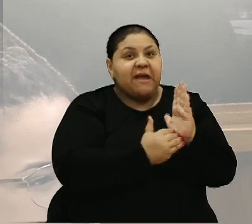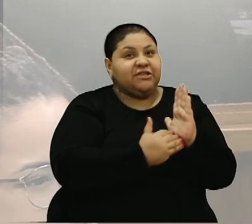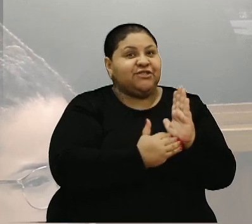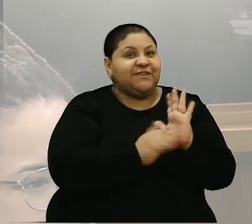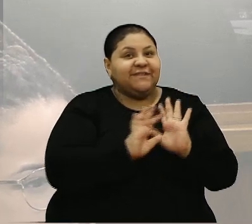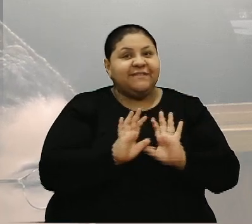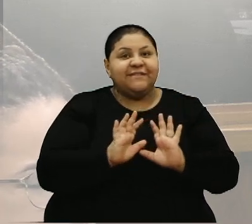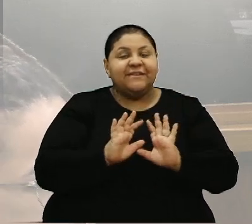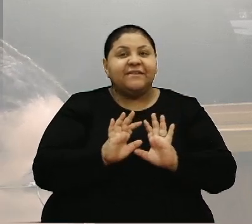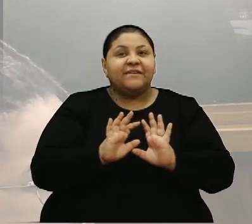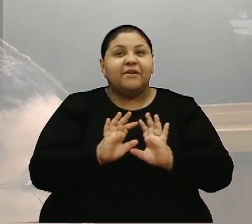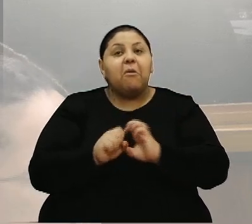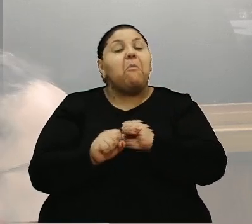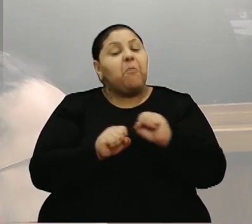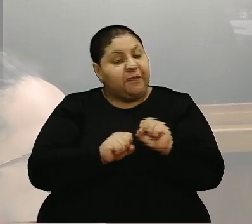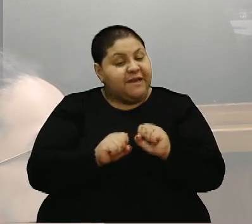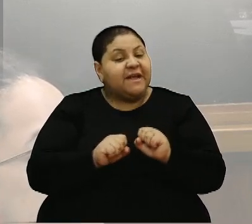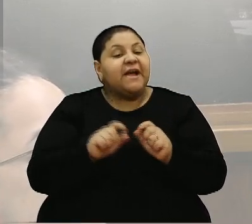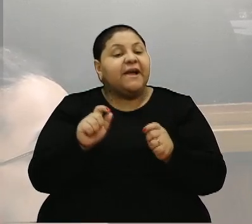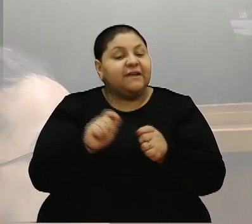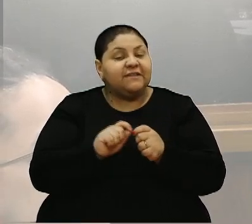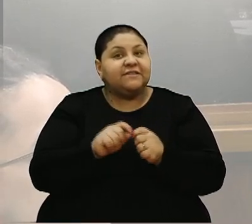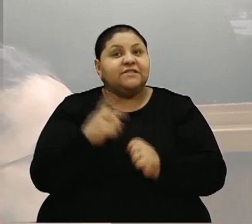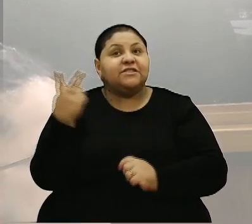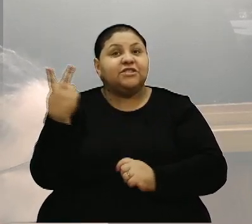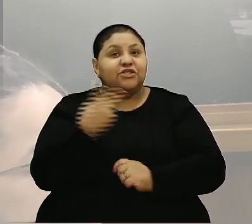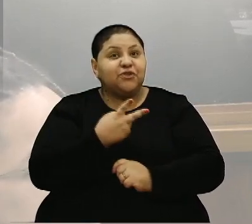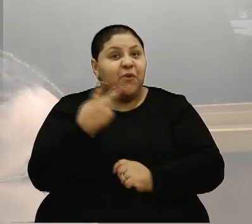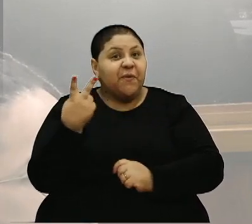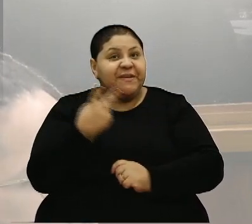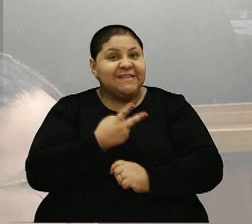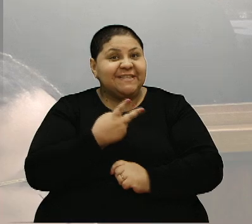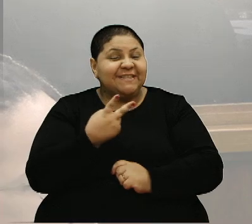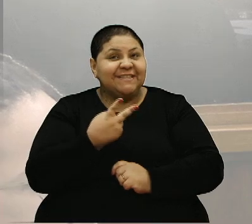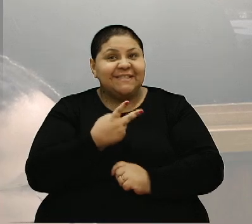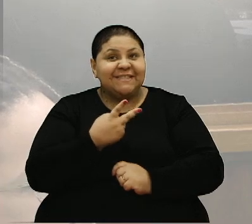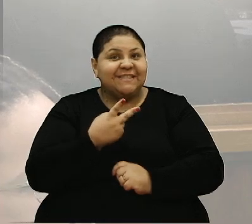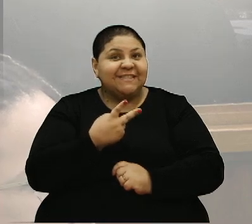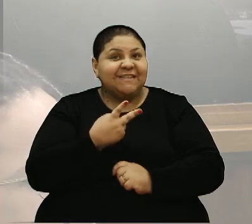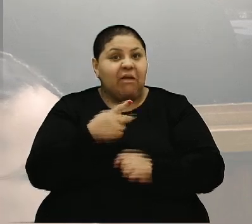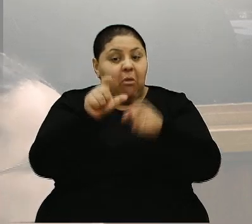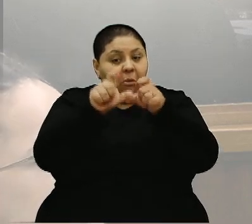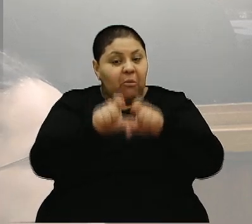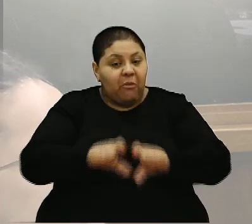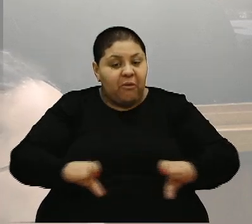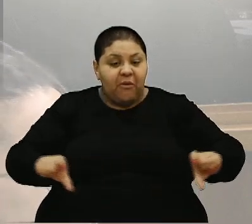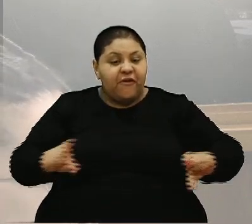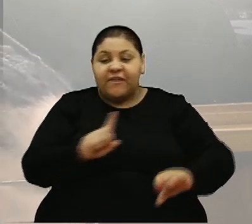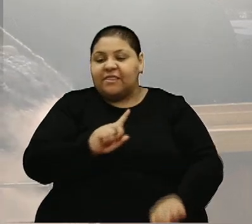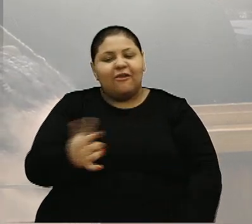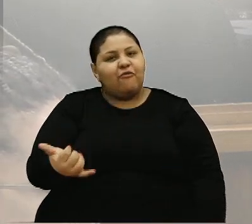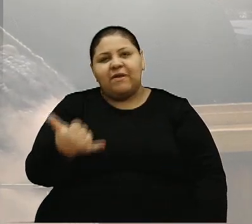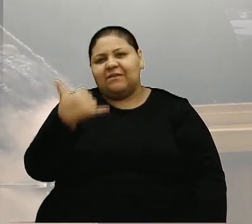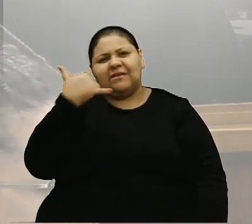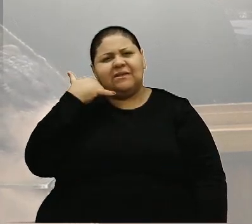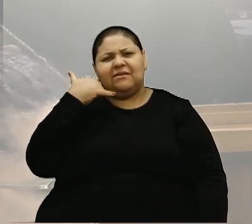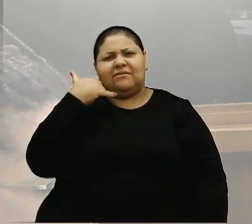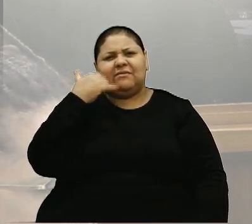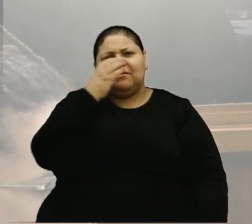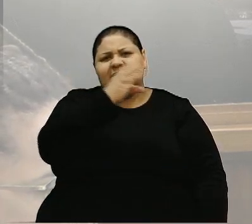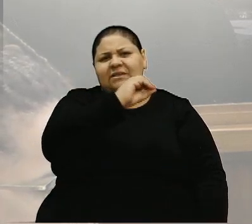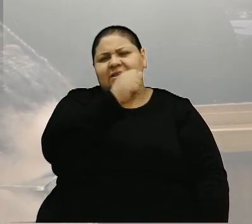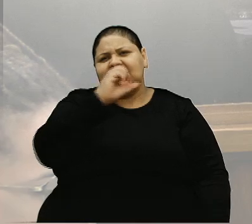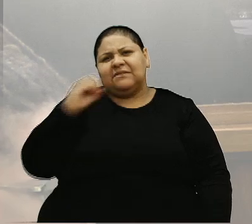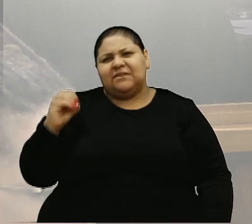Gladys. Dava para ter feito 2 canais, vereador Almir Cadori, e não me atenderam no 0800. Então, se